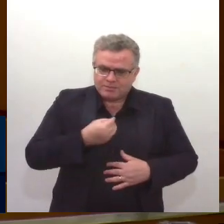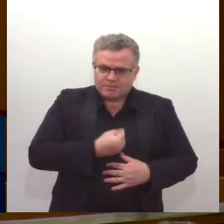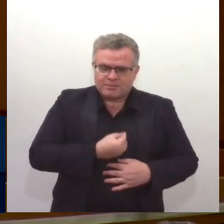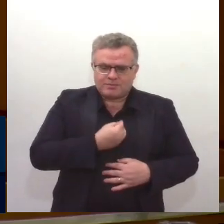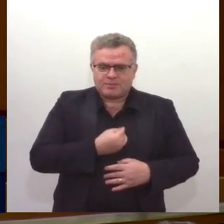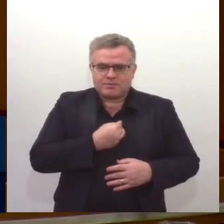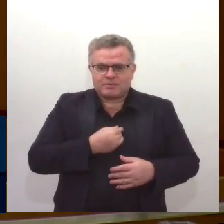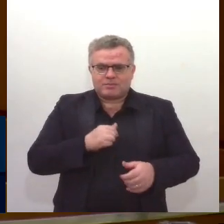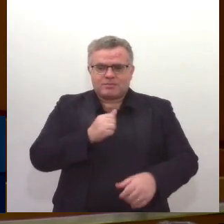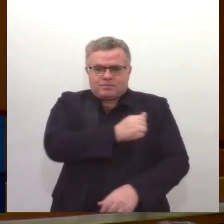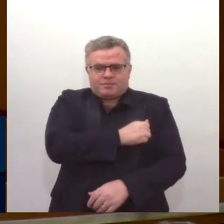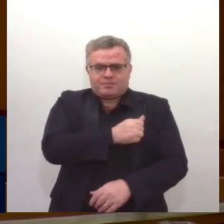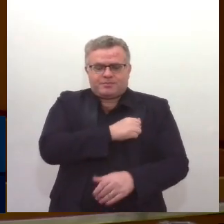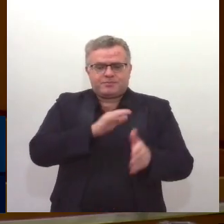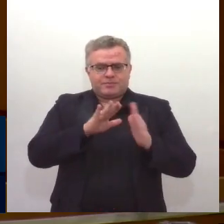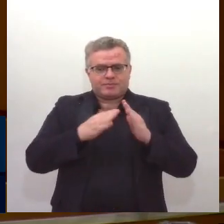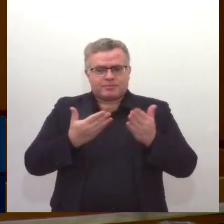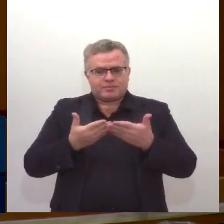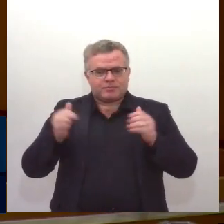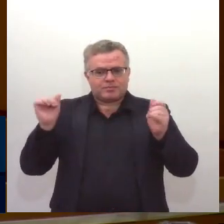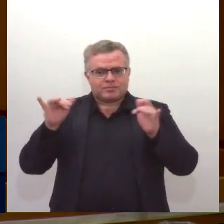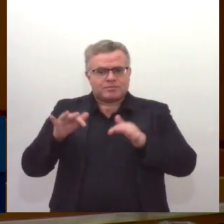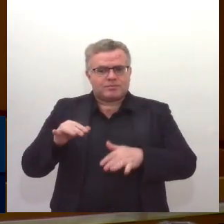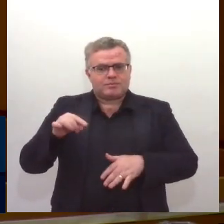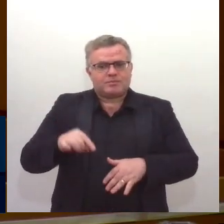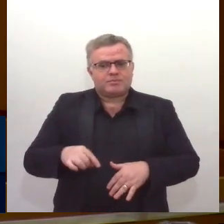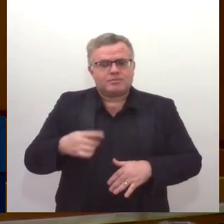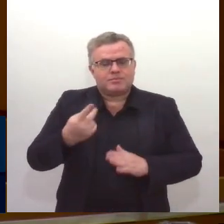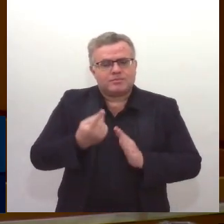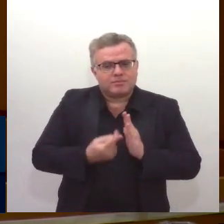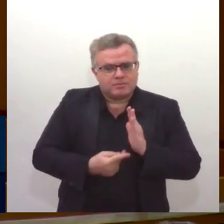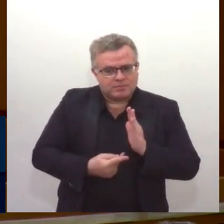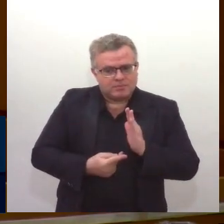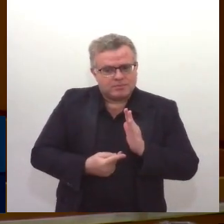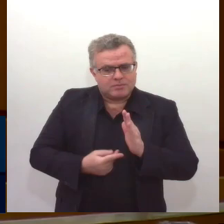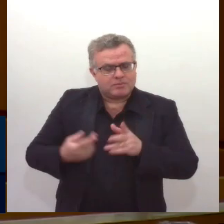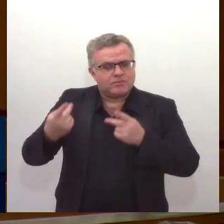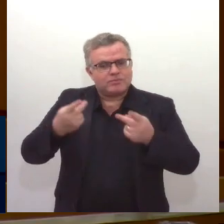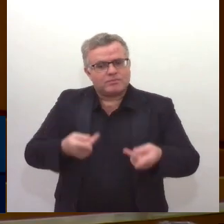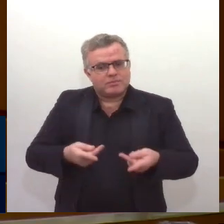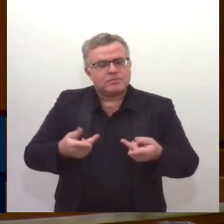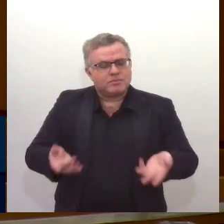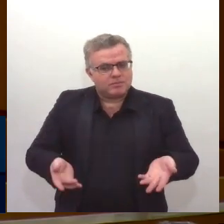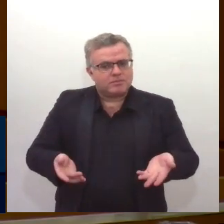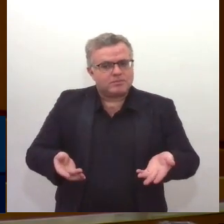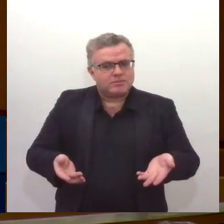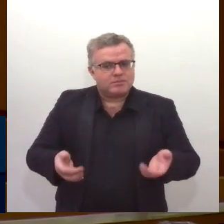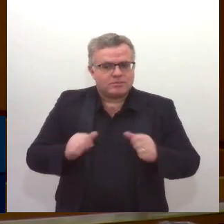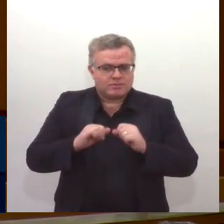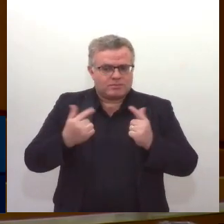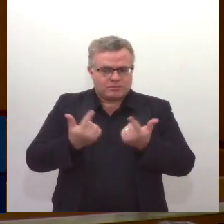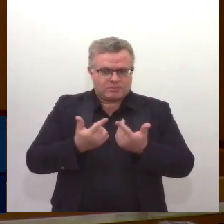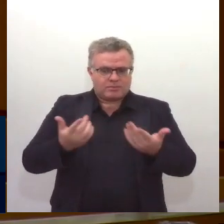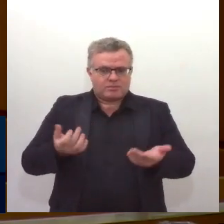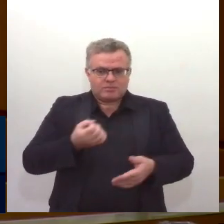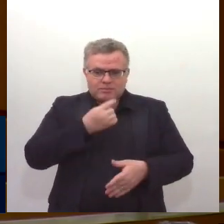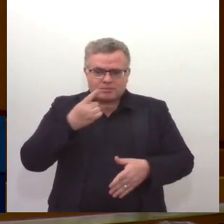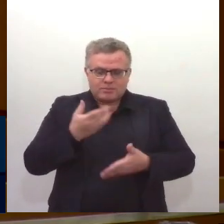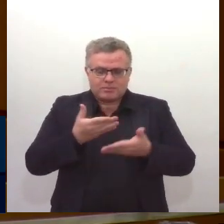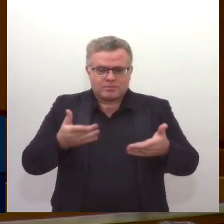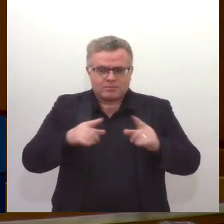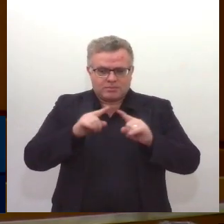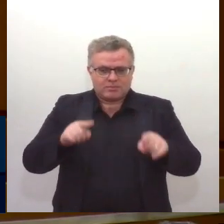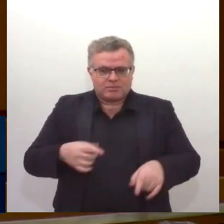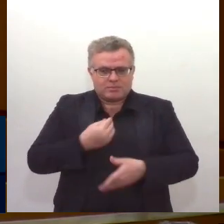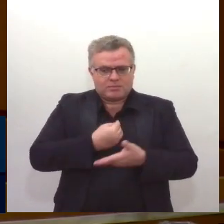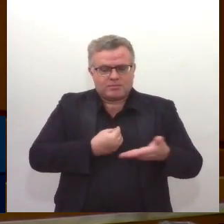alunas do projeto Visita Casa do Povo. E um bom dia às funcionárias, funcionários, pessoal da assessoria,